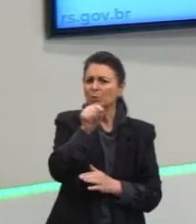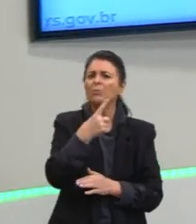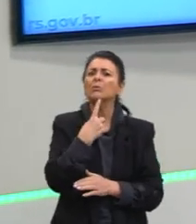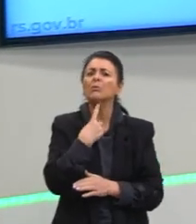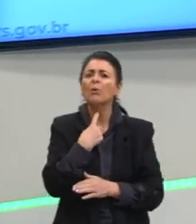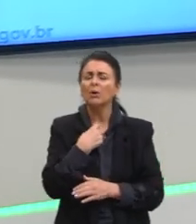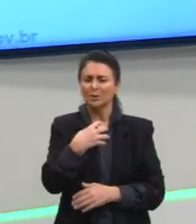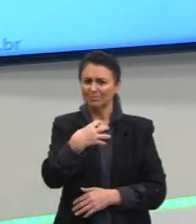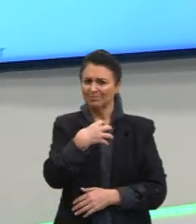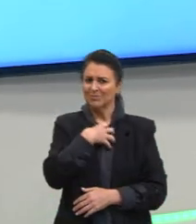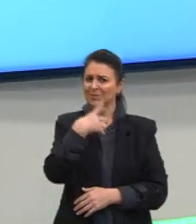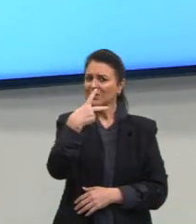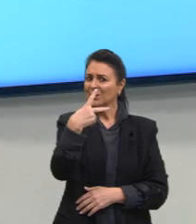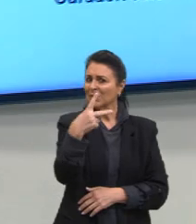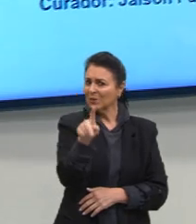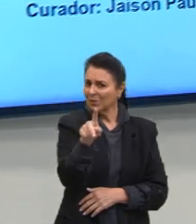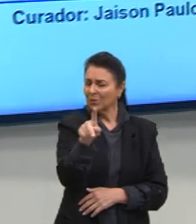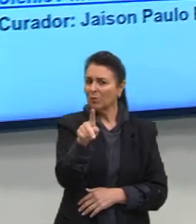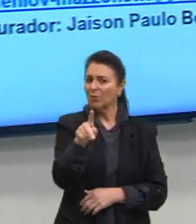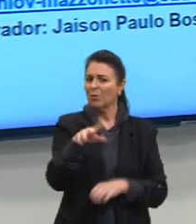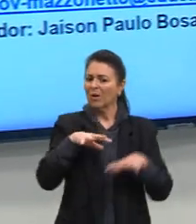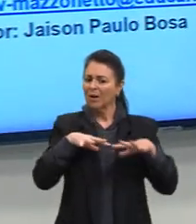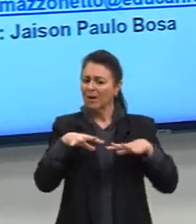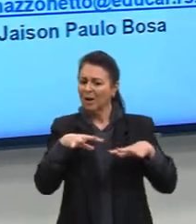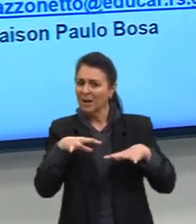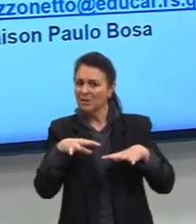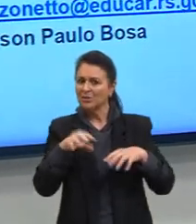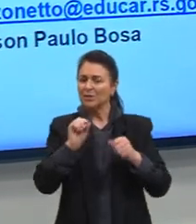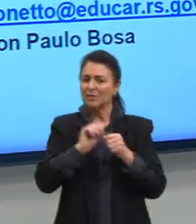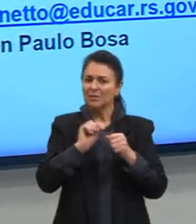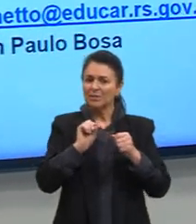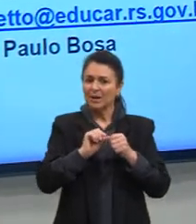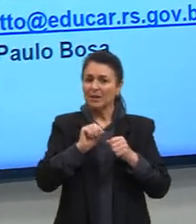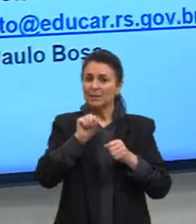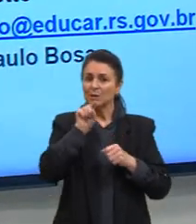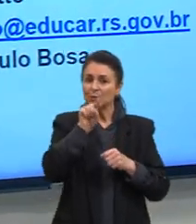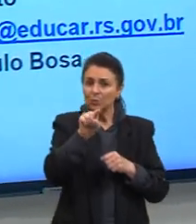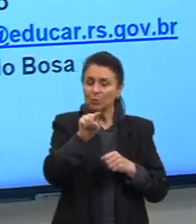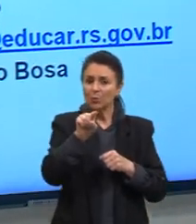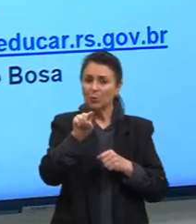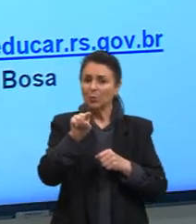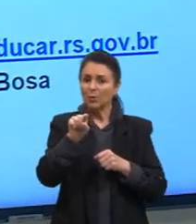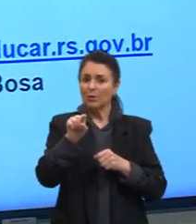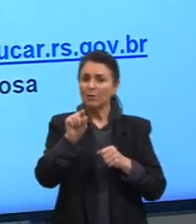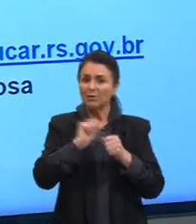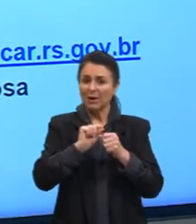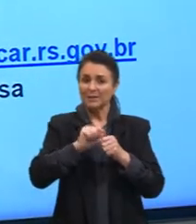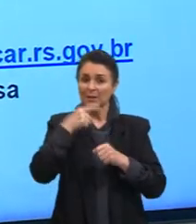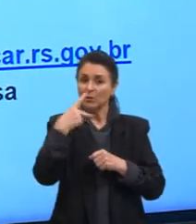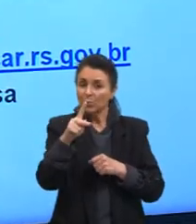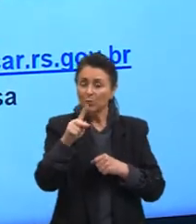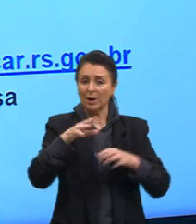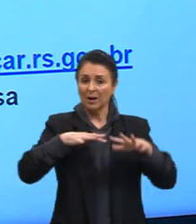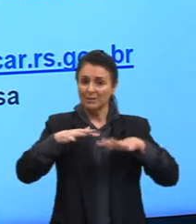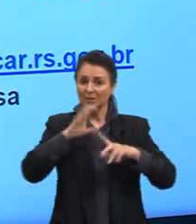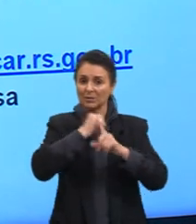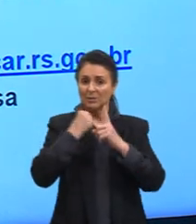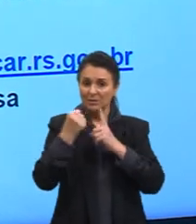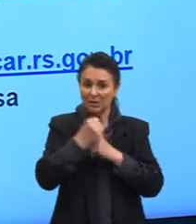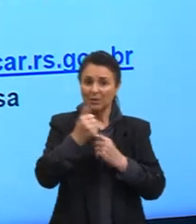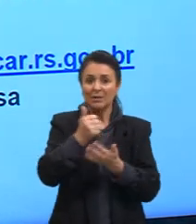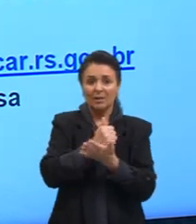né De que forma você você age a sua você ator é a sua ação social é baseada nessas